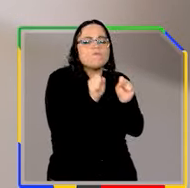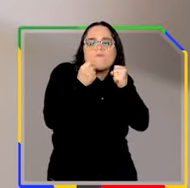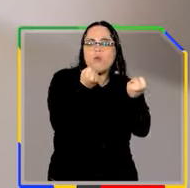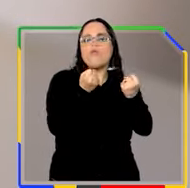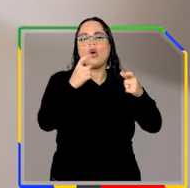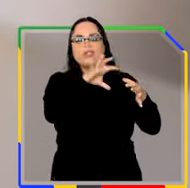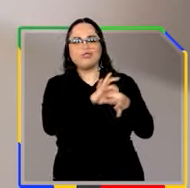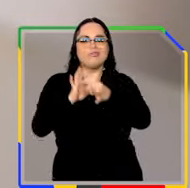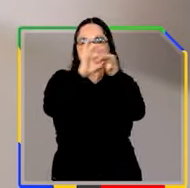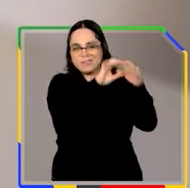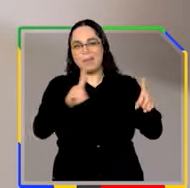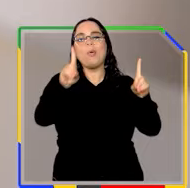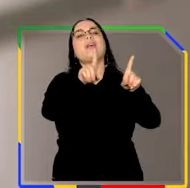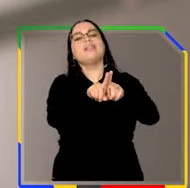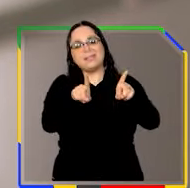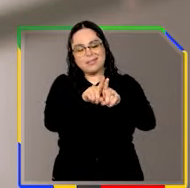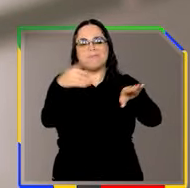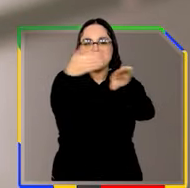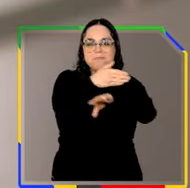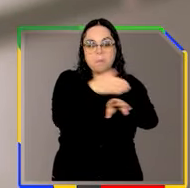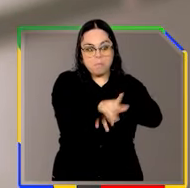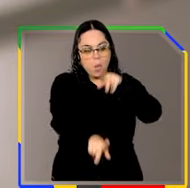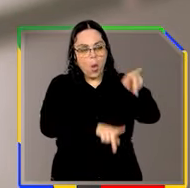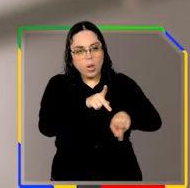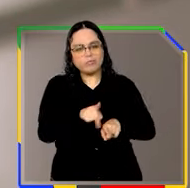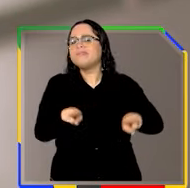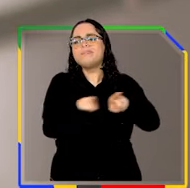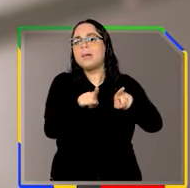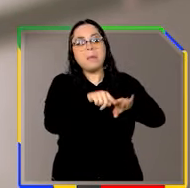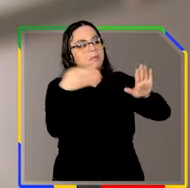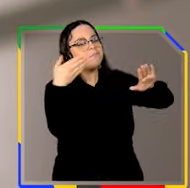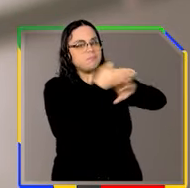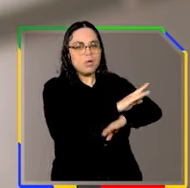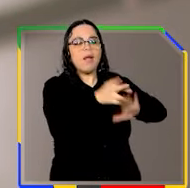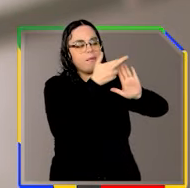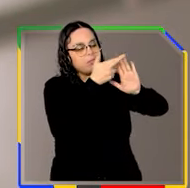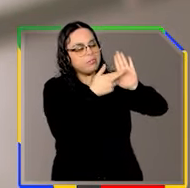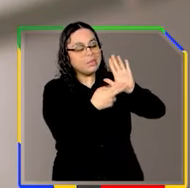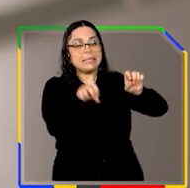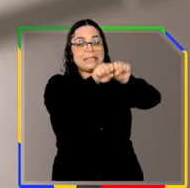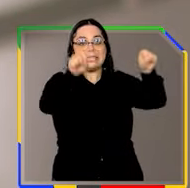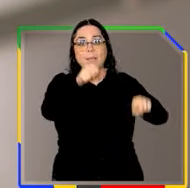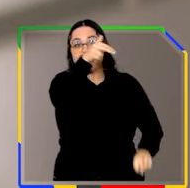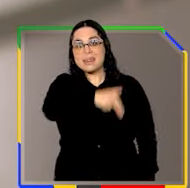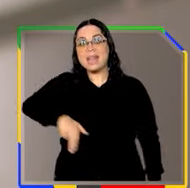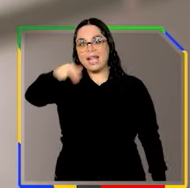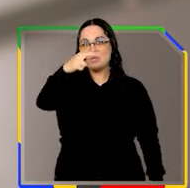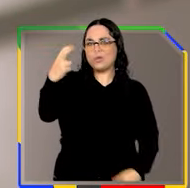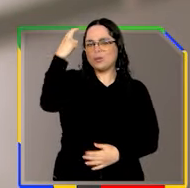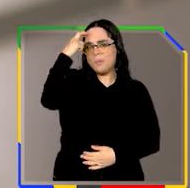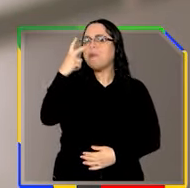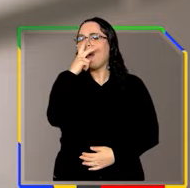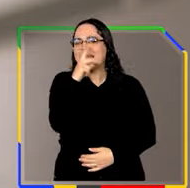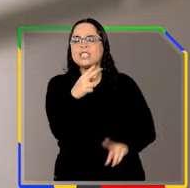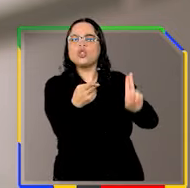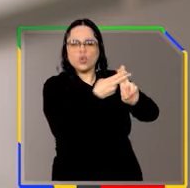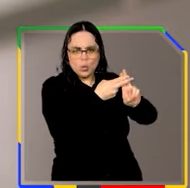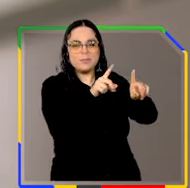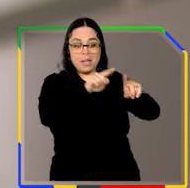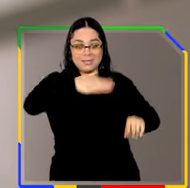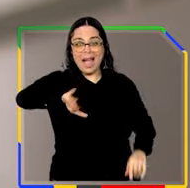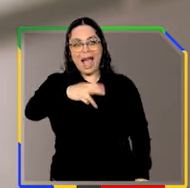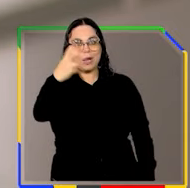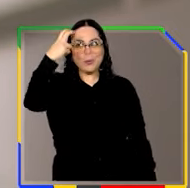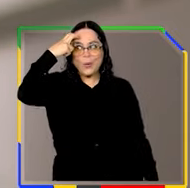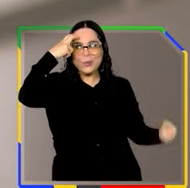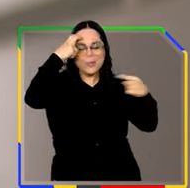democracia e a participação popular. Também aprovamos a regulamentação do Sistema Nacional de Cultura, o nosso SUS da cultura. Assim,